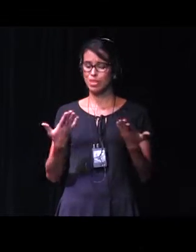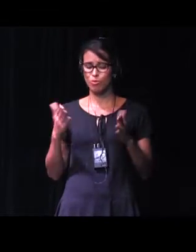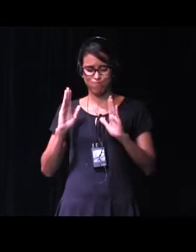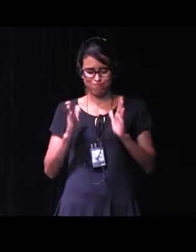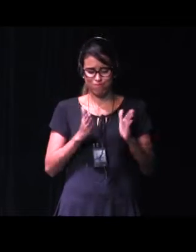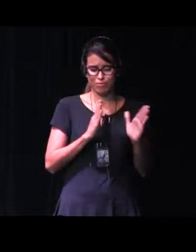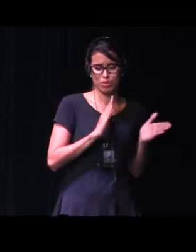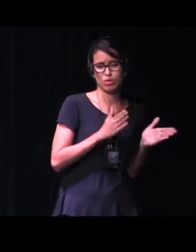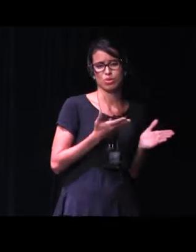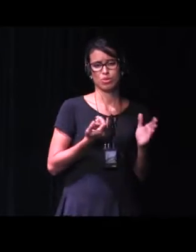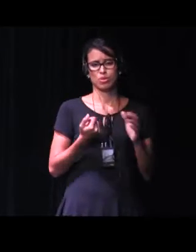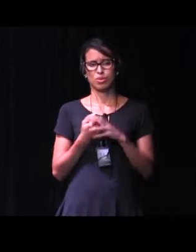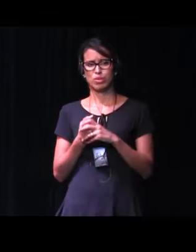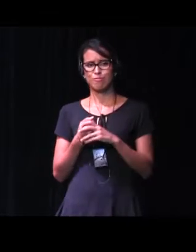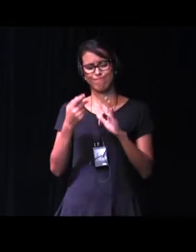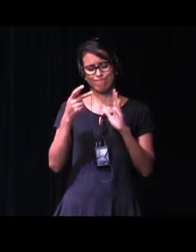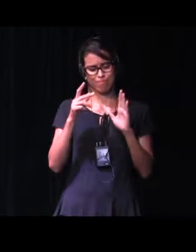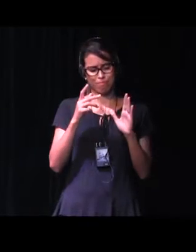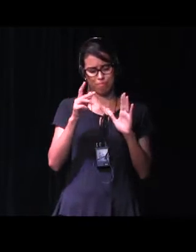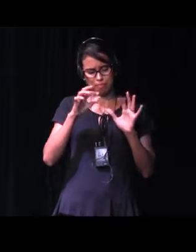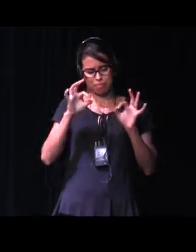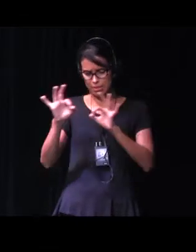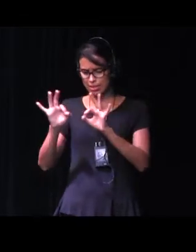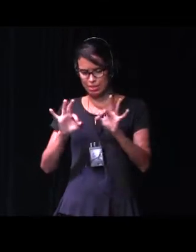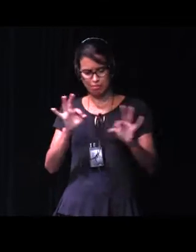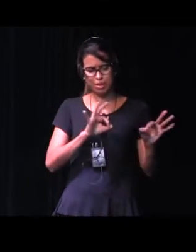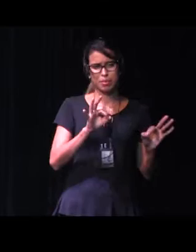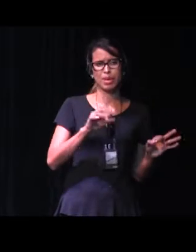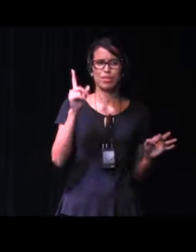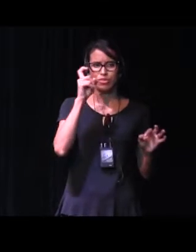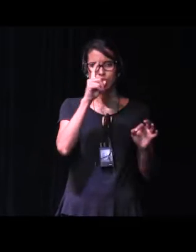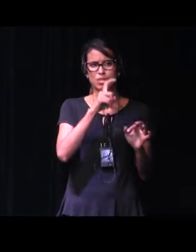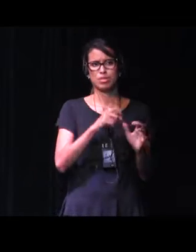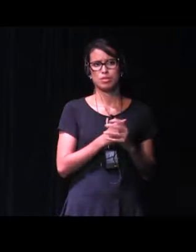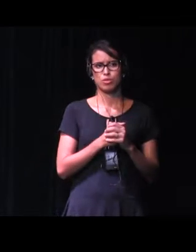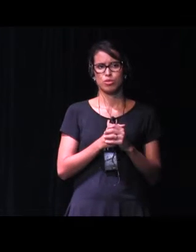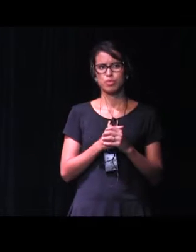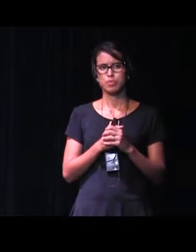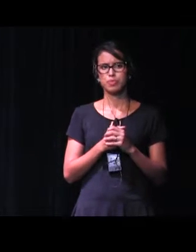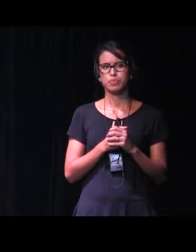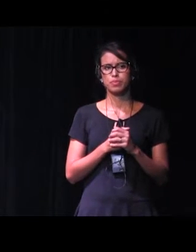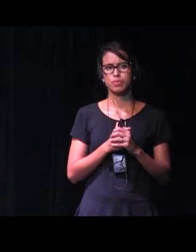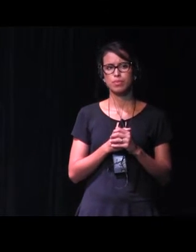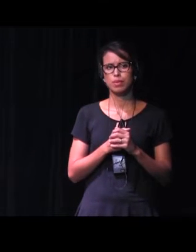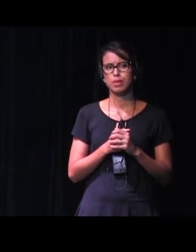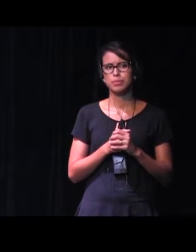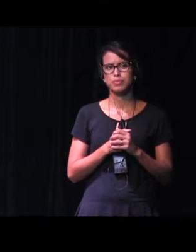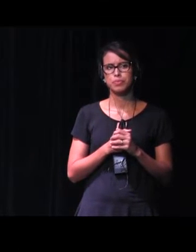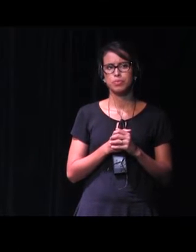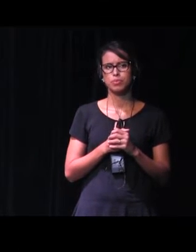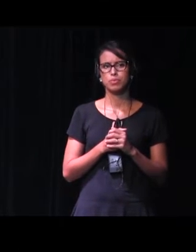necessário ter projetos detonadores que ajudem a resolver problemas imediatos e que orientem as atividades de